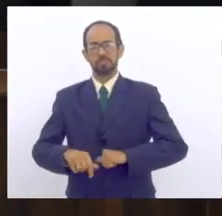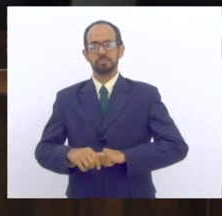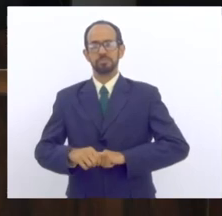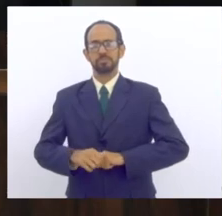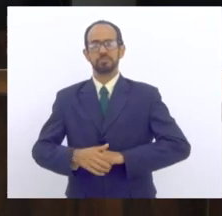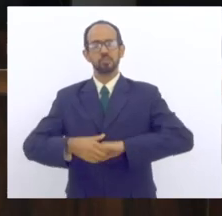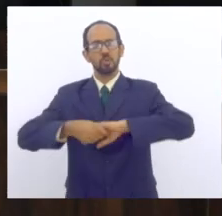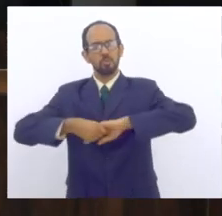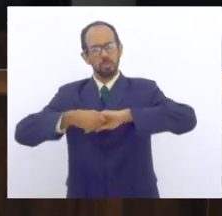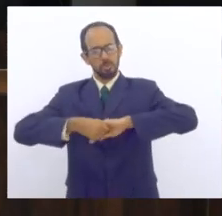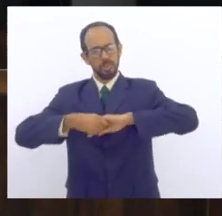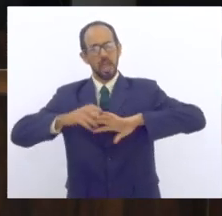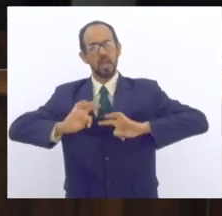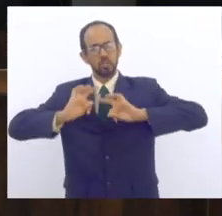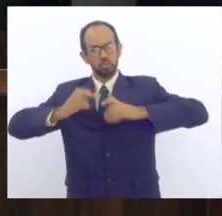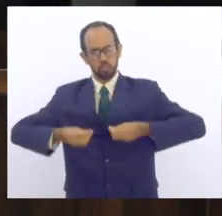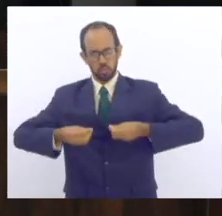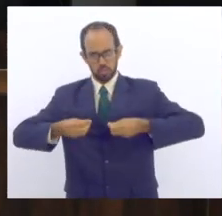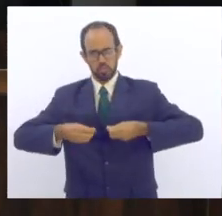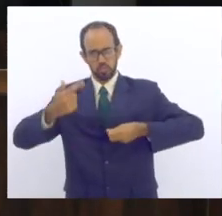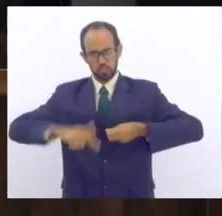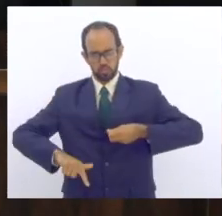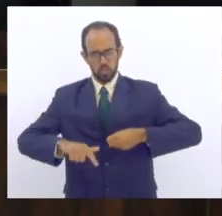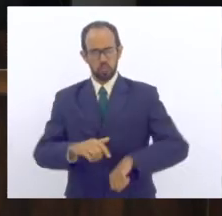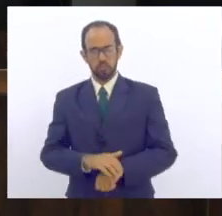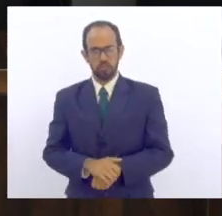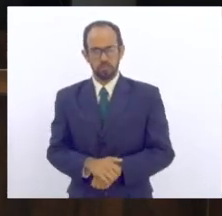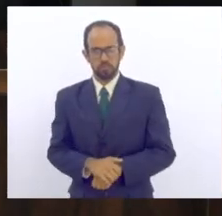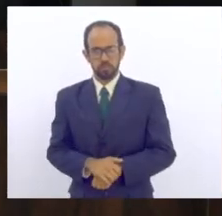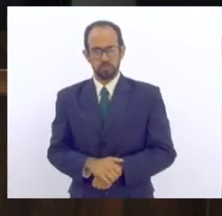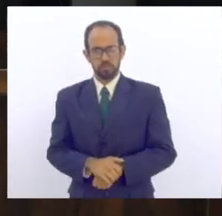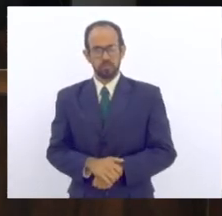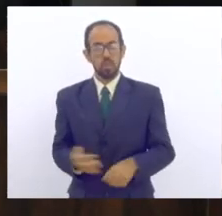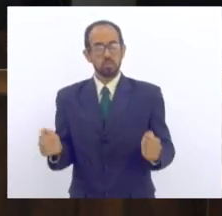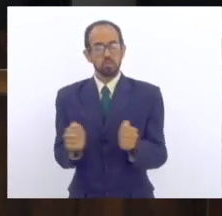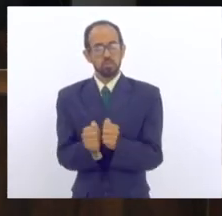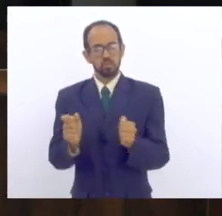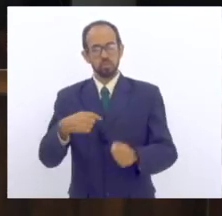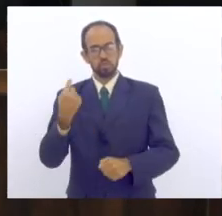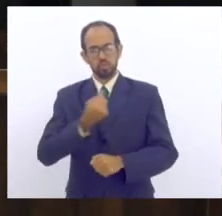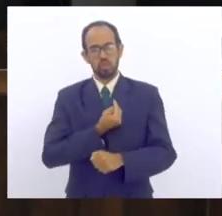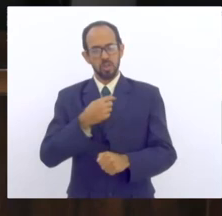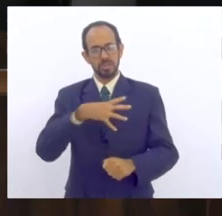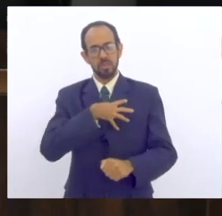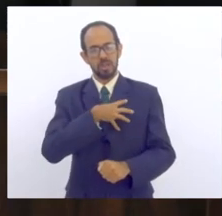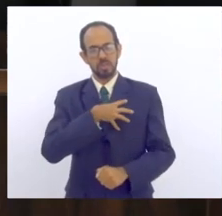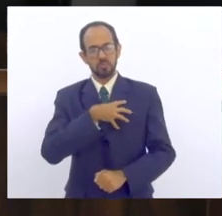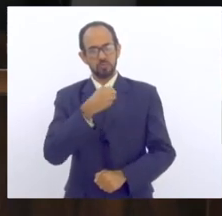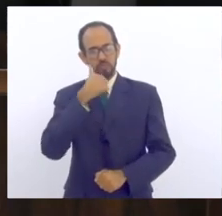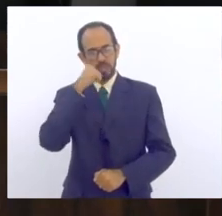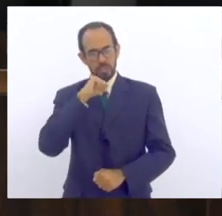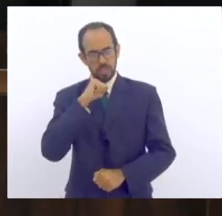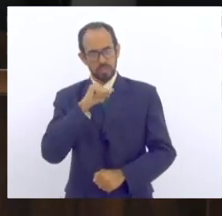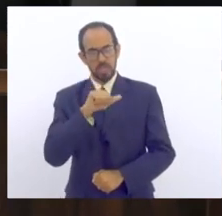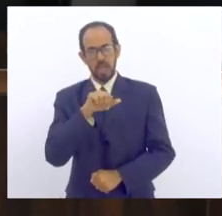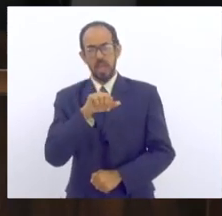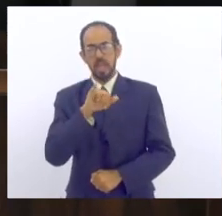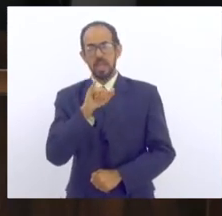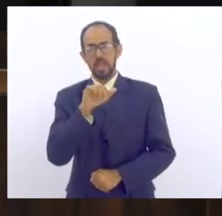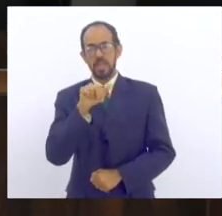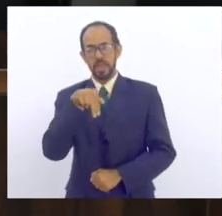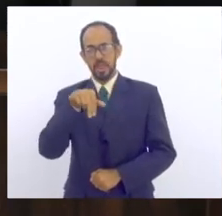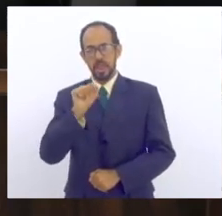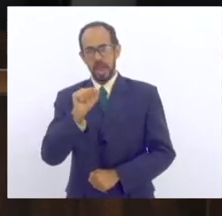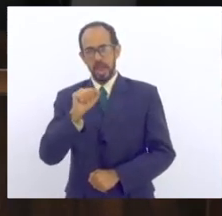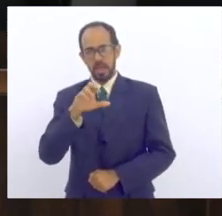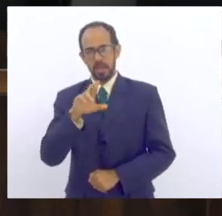mais uma vez a todas e todos estão conosco as filhas do nosso homenageado e na Cristina e na Valéria